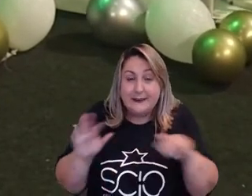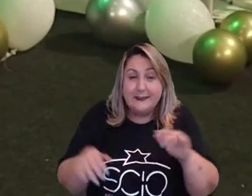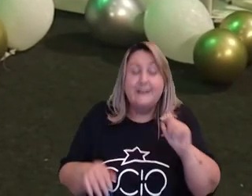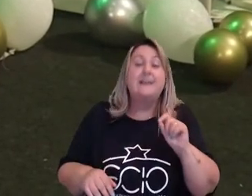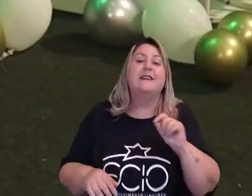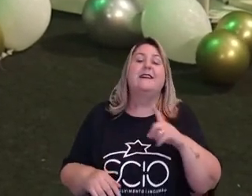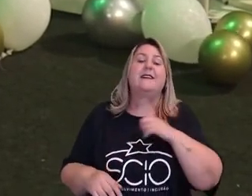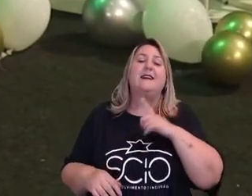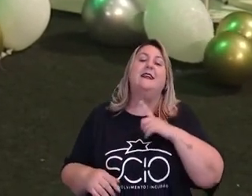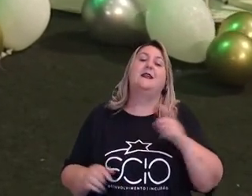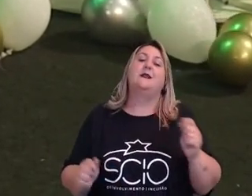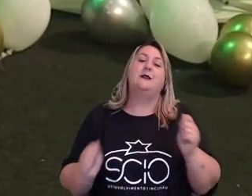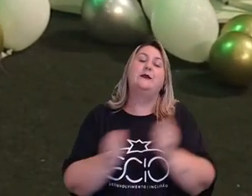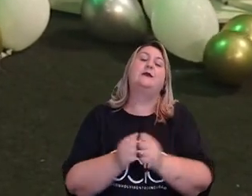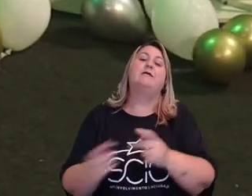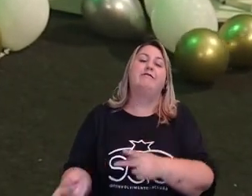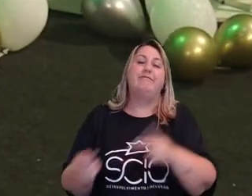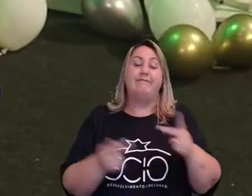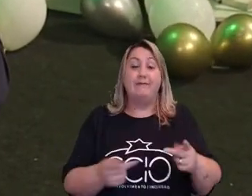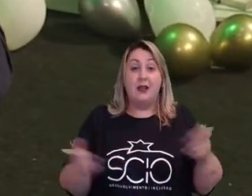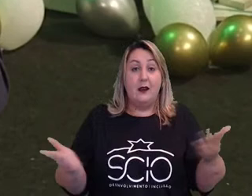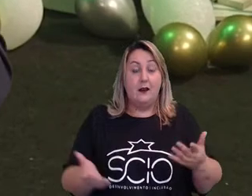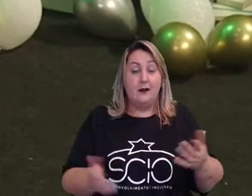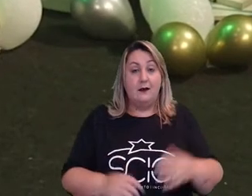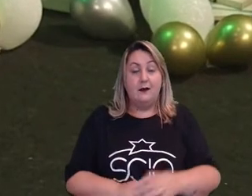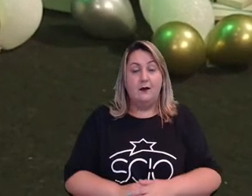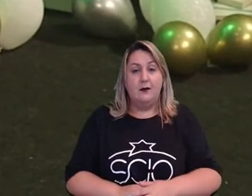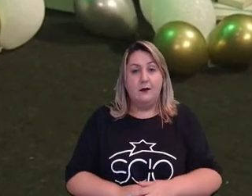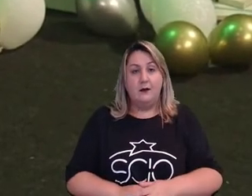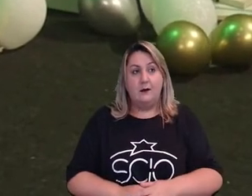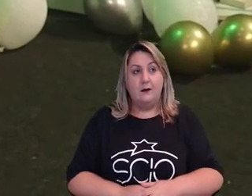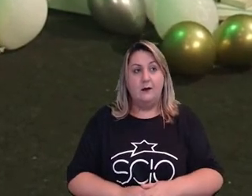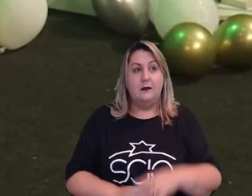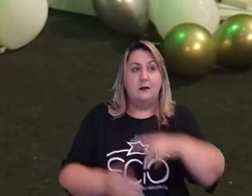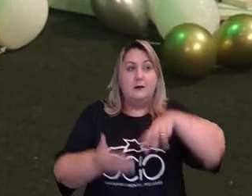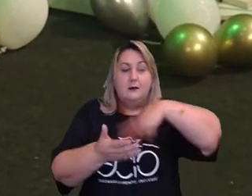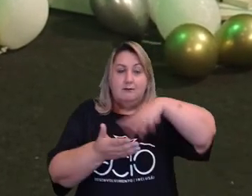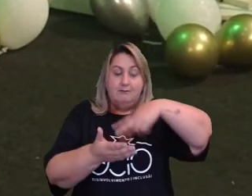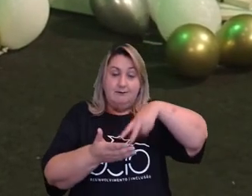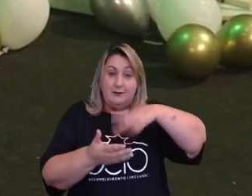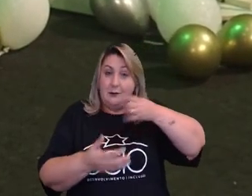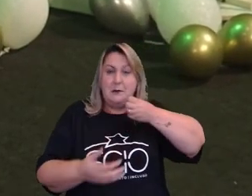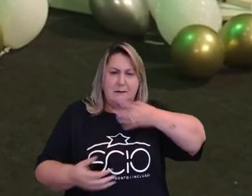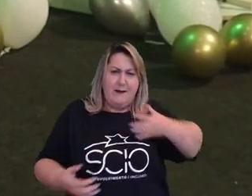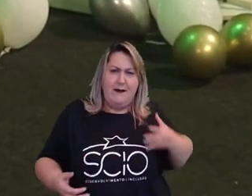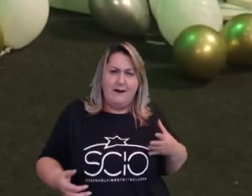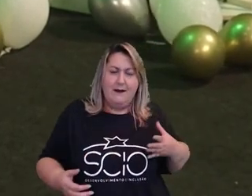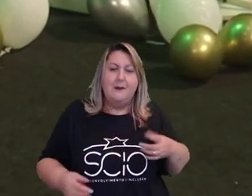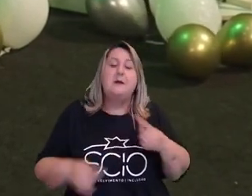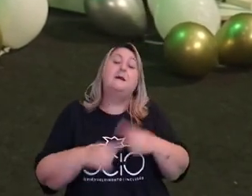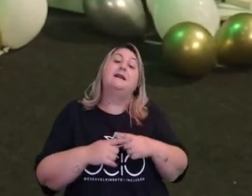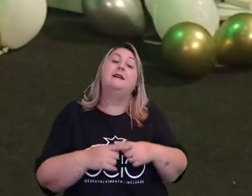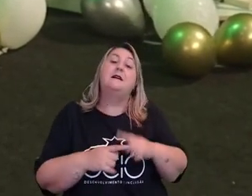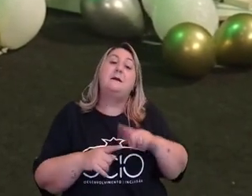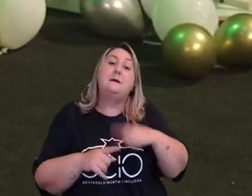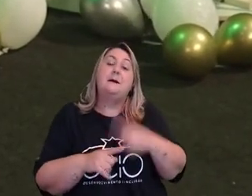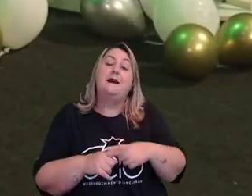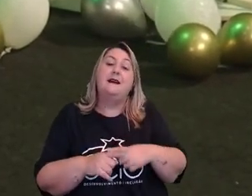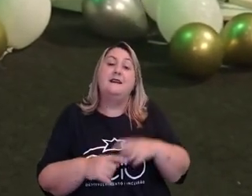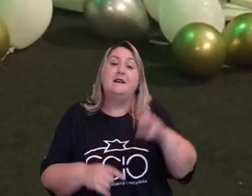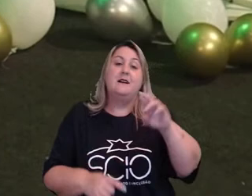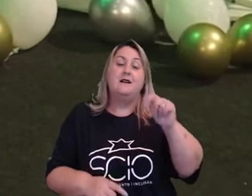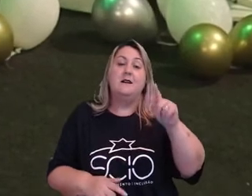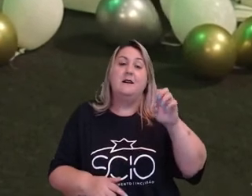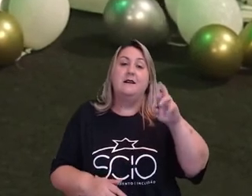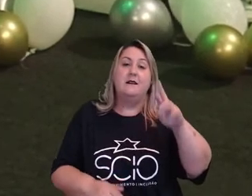você, convida, porque agora é a hora de mexer o esqueleto, de dançar gostoso, porque vem mais Roger